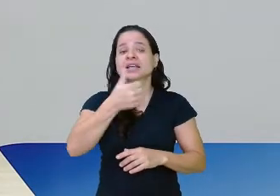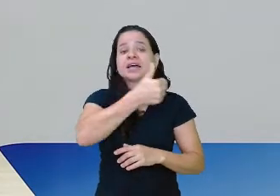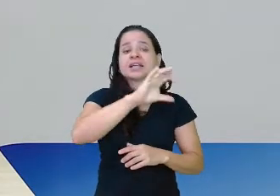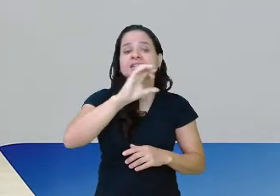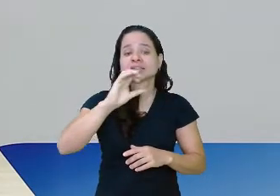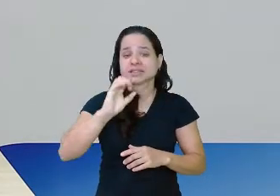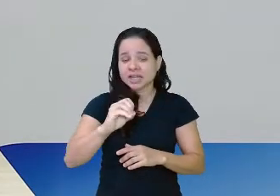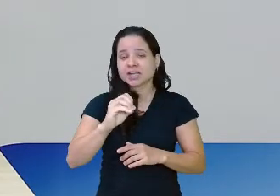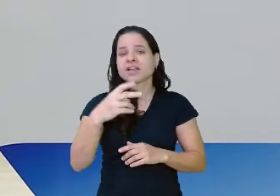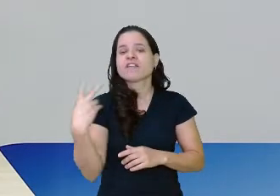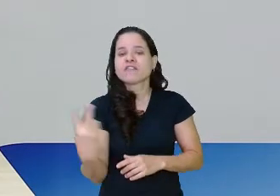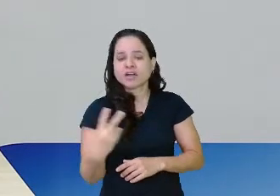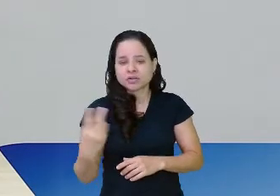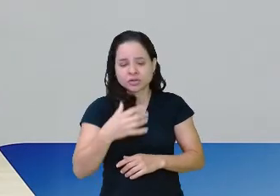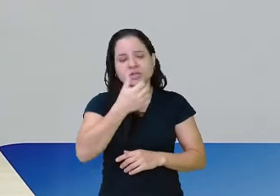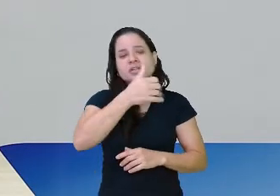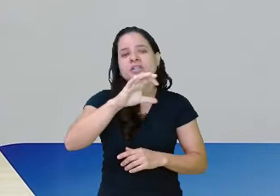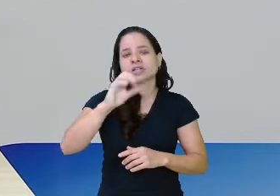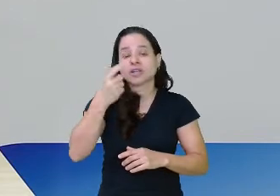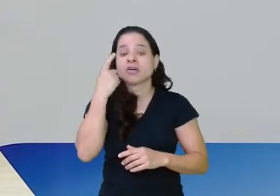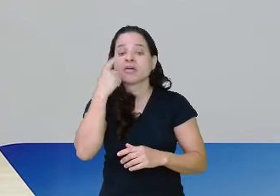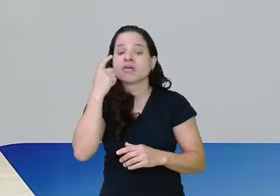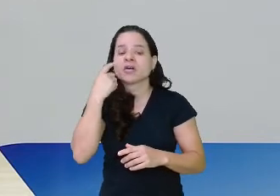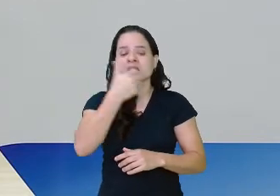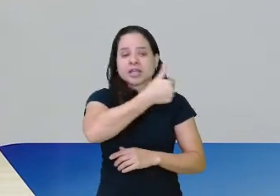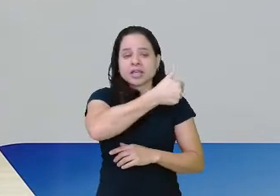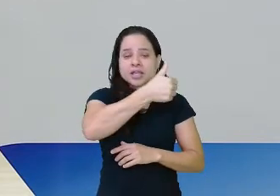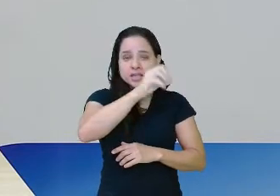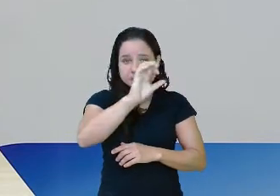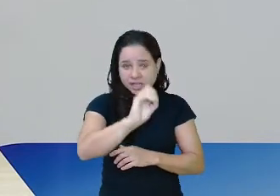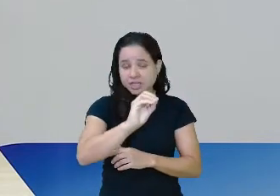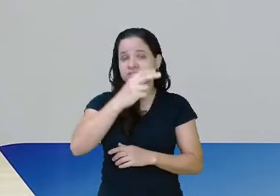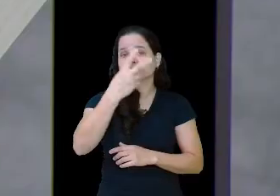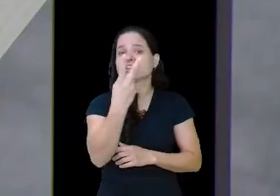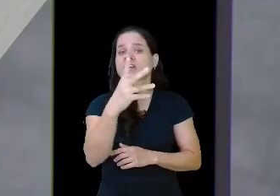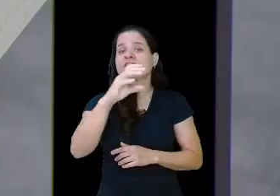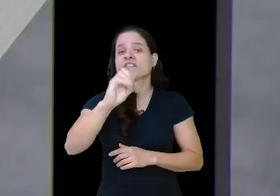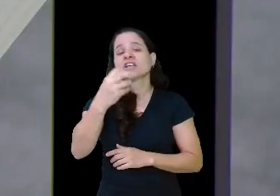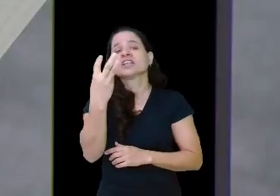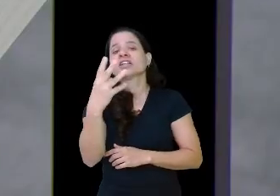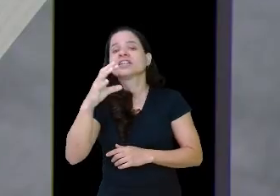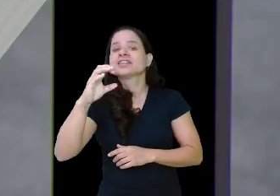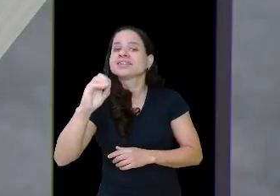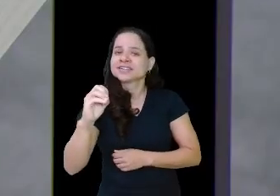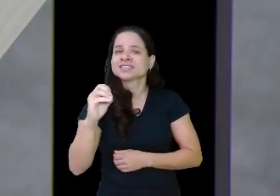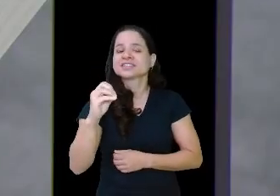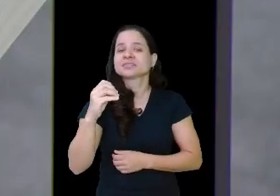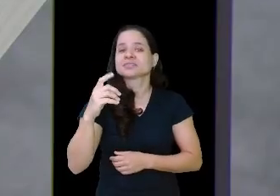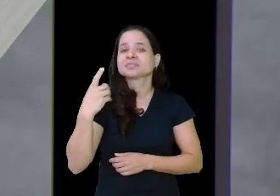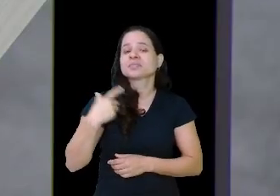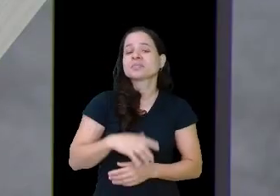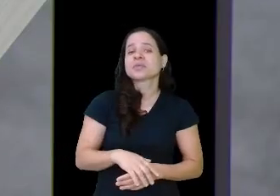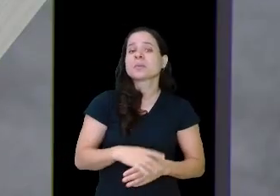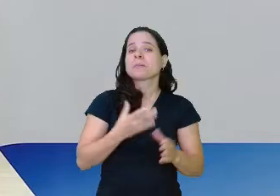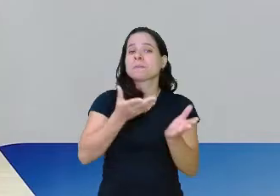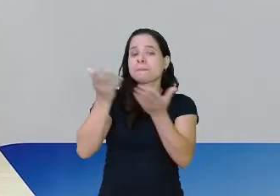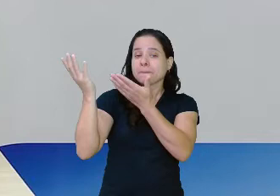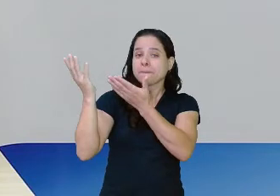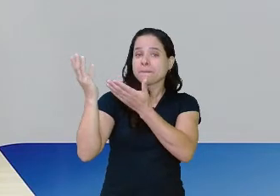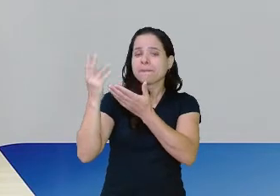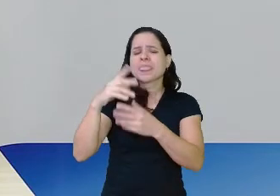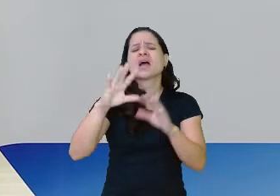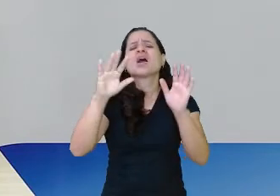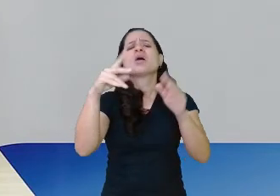desse? 10, 20, 30. E esse